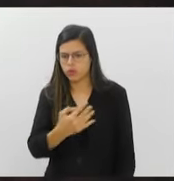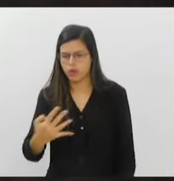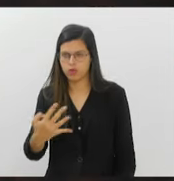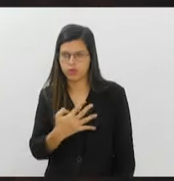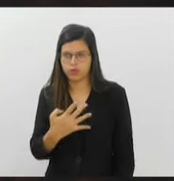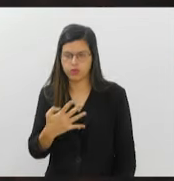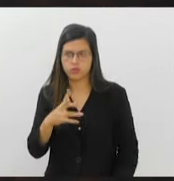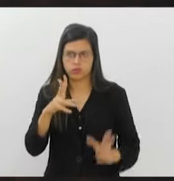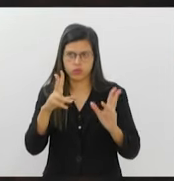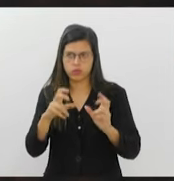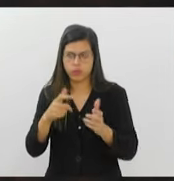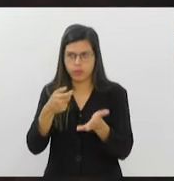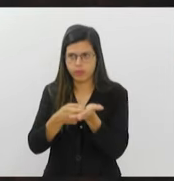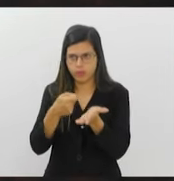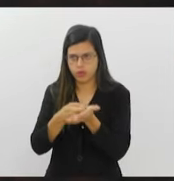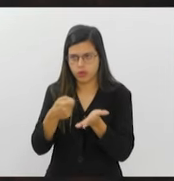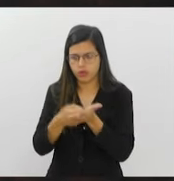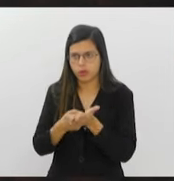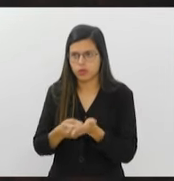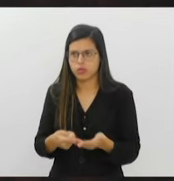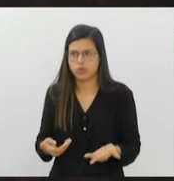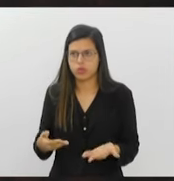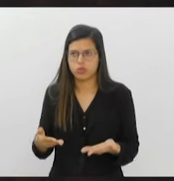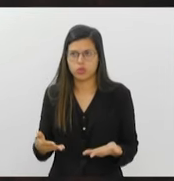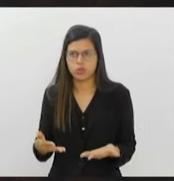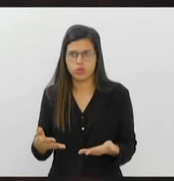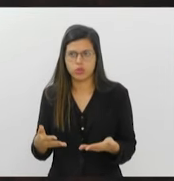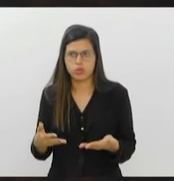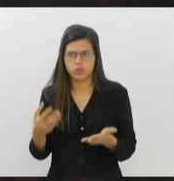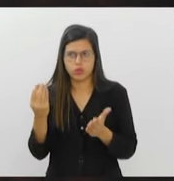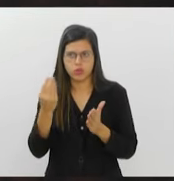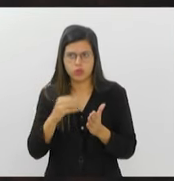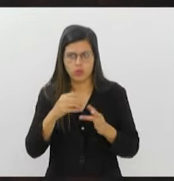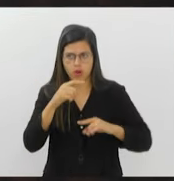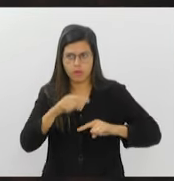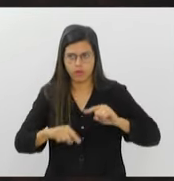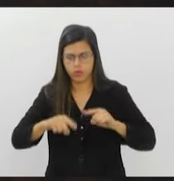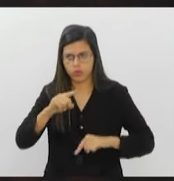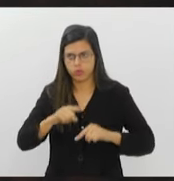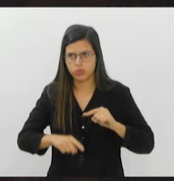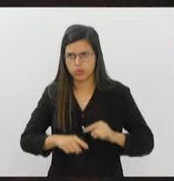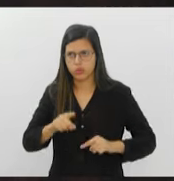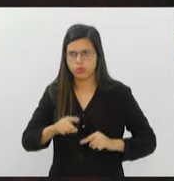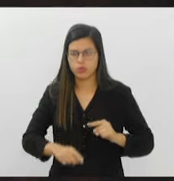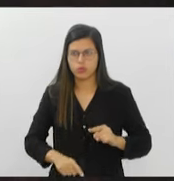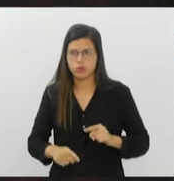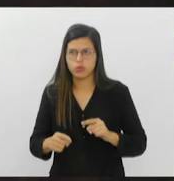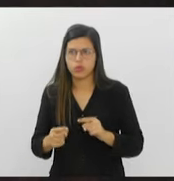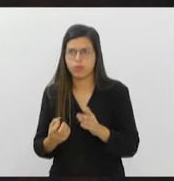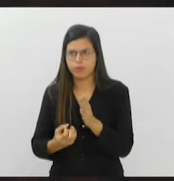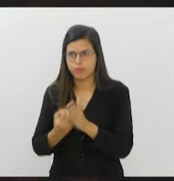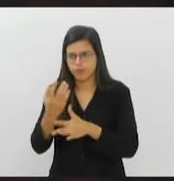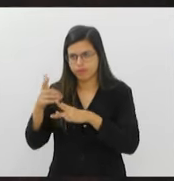que dispõe sobre a obrigatoriedade de inclusão dos produtos majoritariamente produzidos pelos produtores